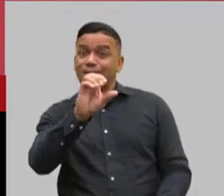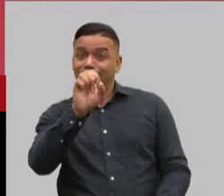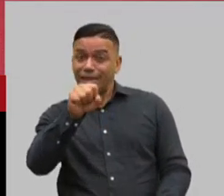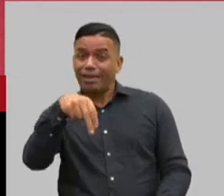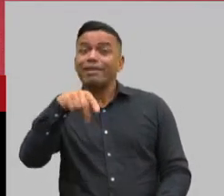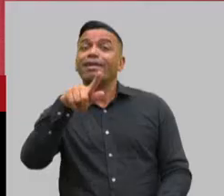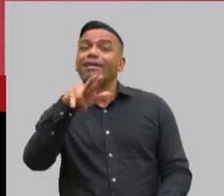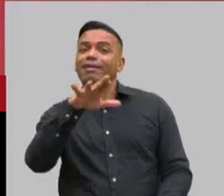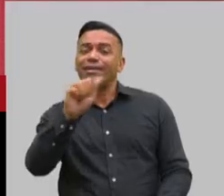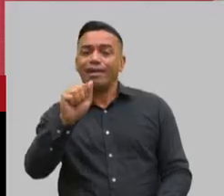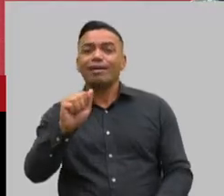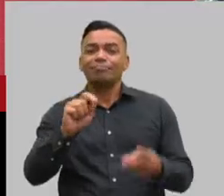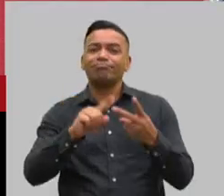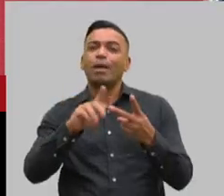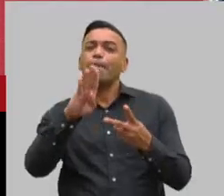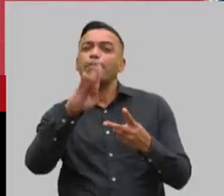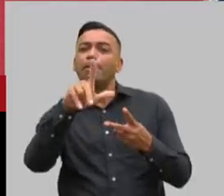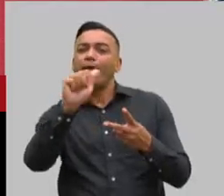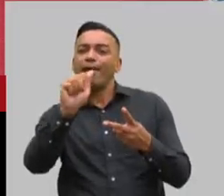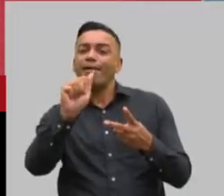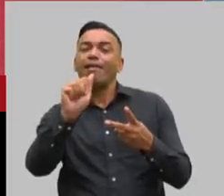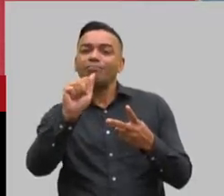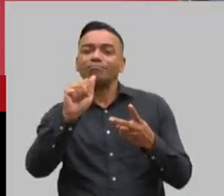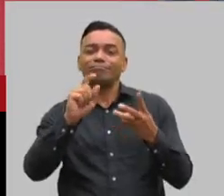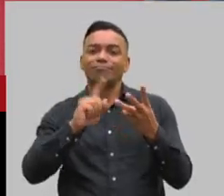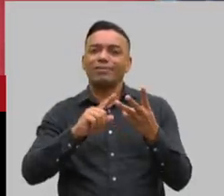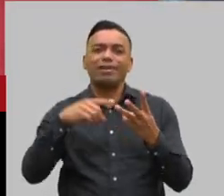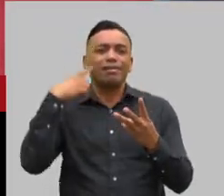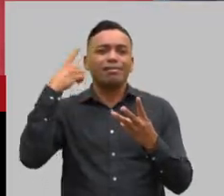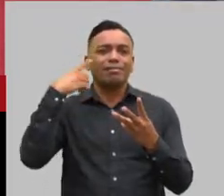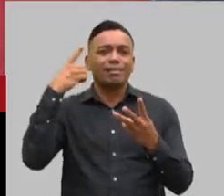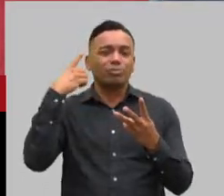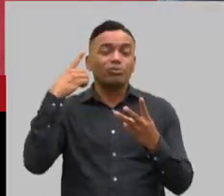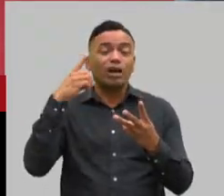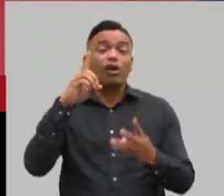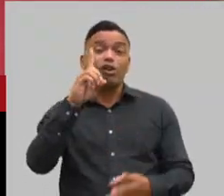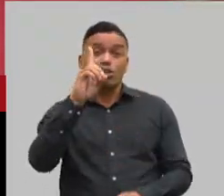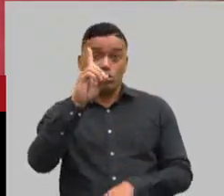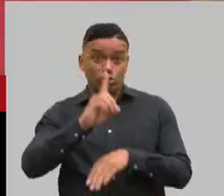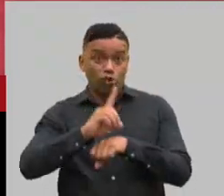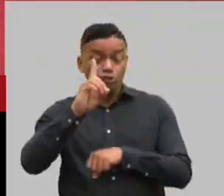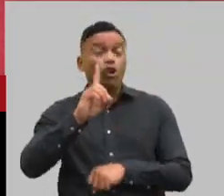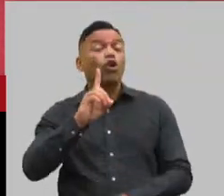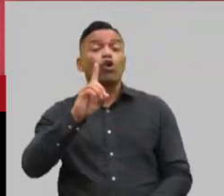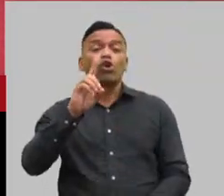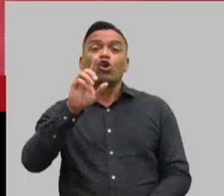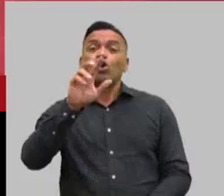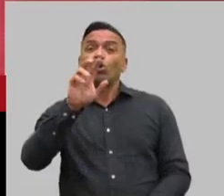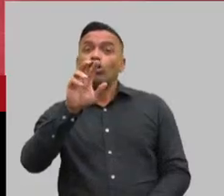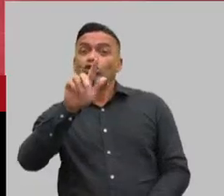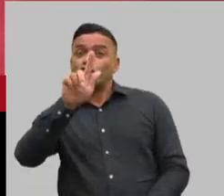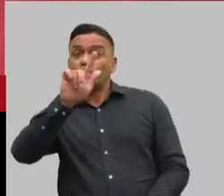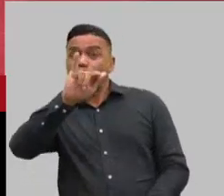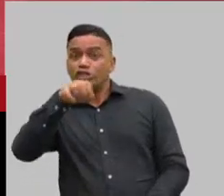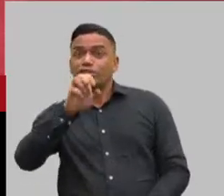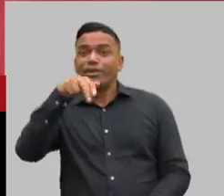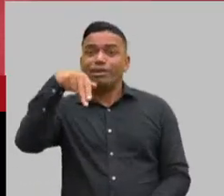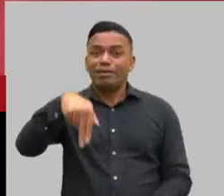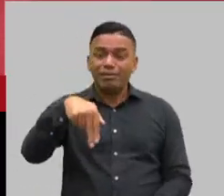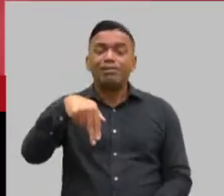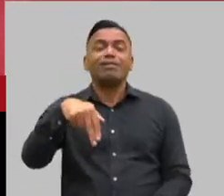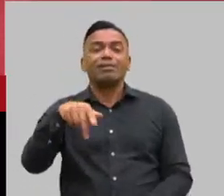Bela Gonçalves, deputado Dr. Jean Freire, líder da minoria, deputada